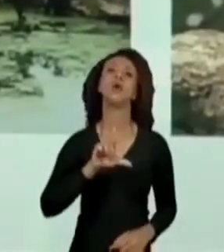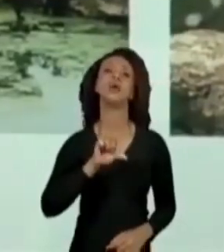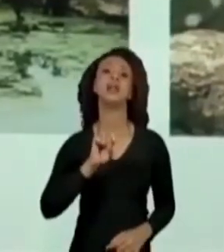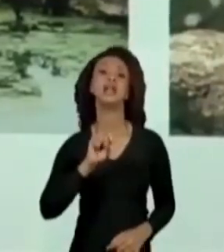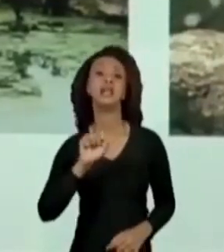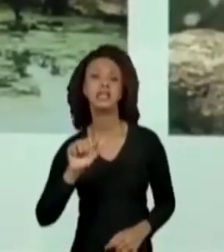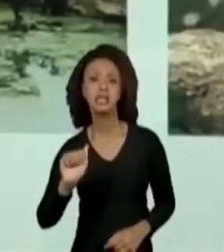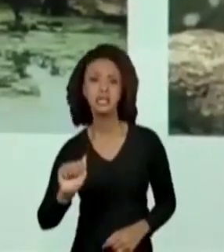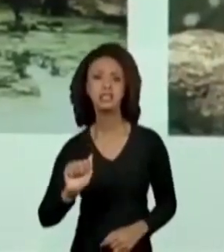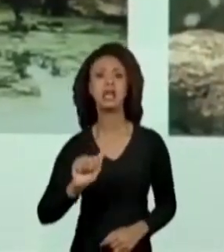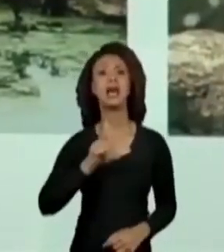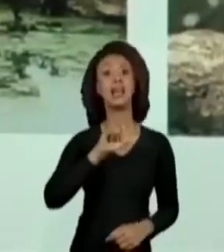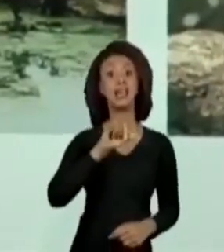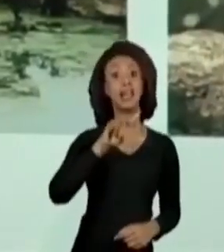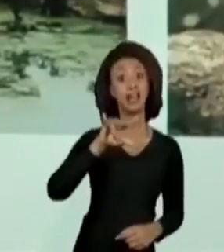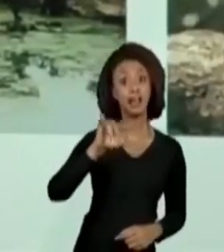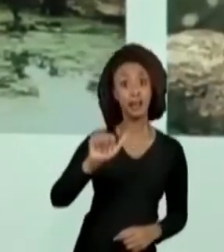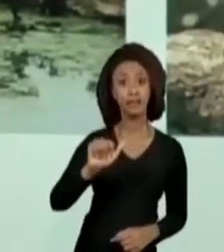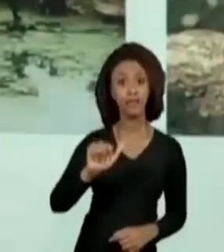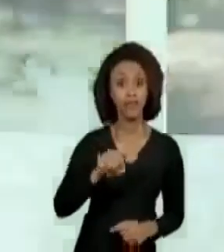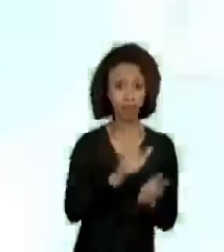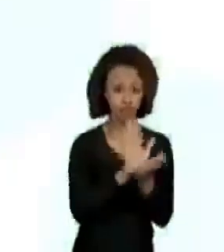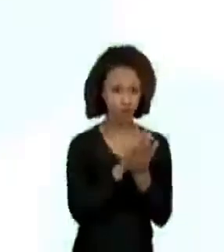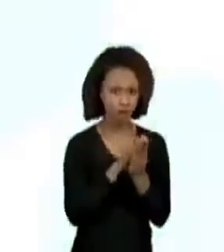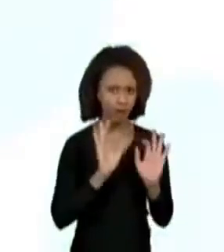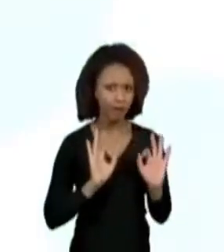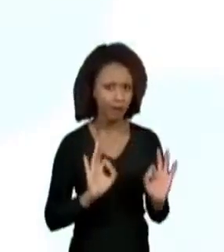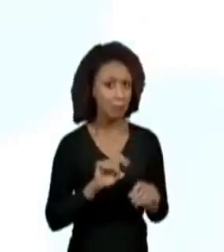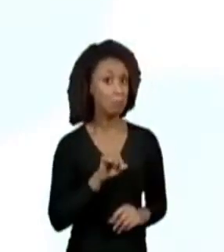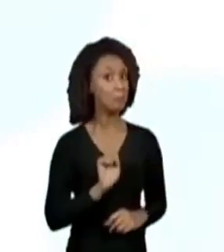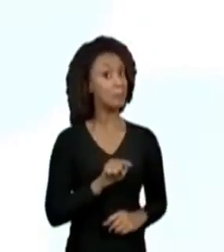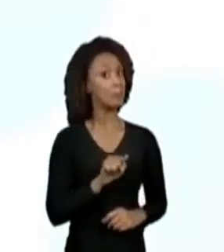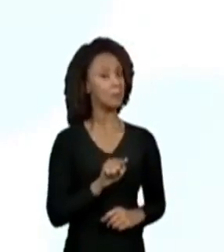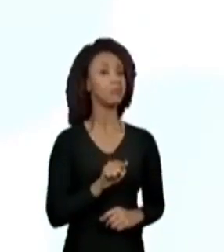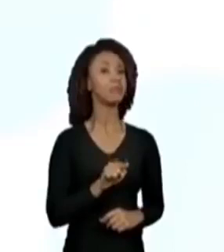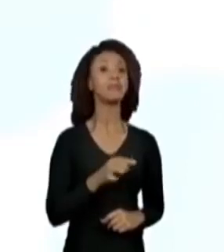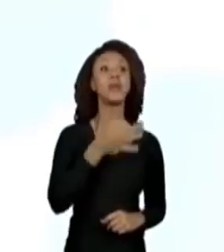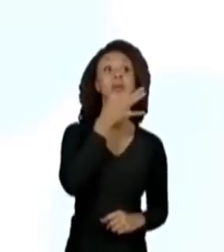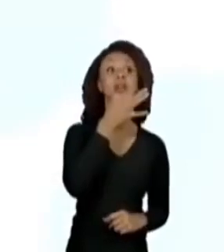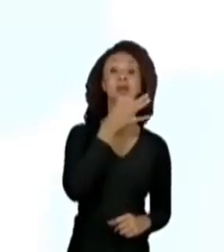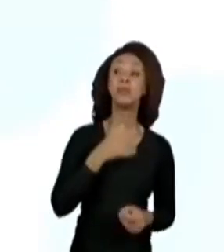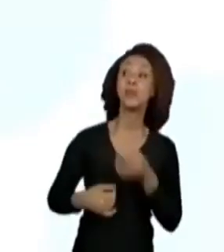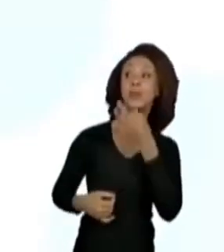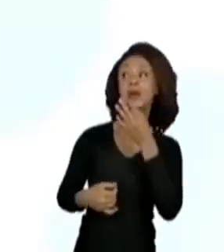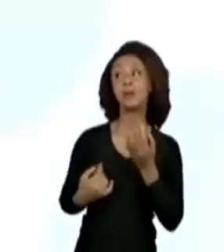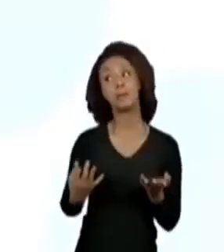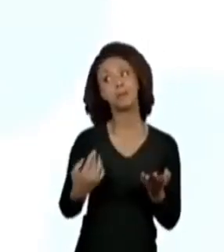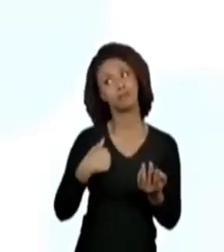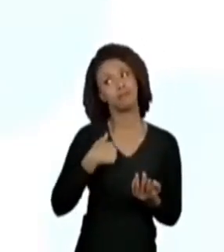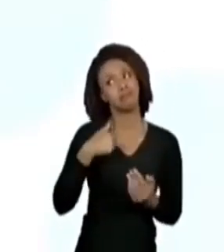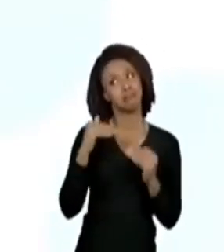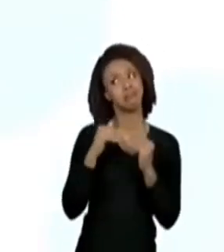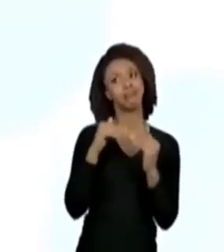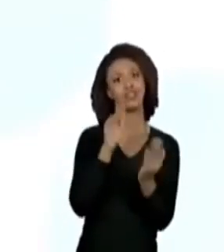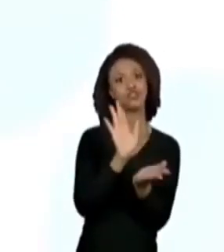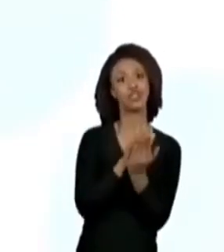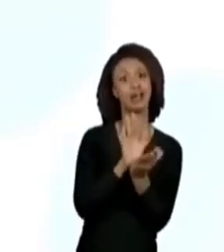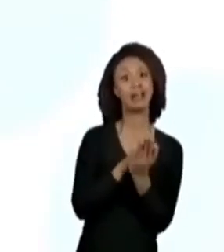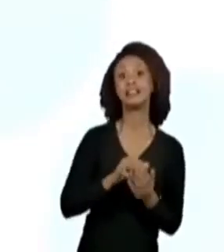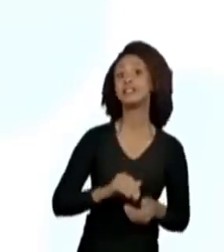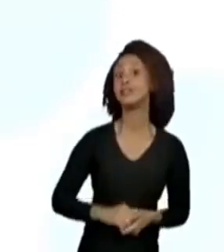jacaré. Será que é o jacaré? Será que é o jacaré? O que você acha? Eu acho que é o jacaré também. Vamos